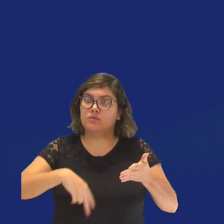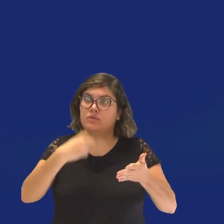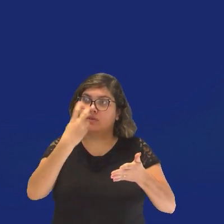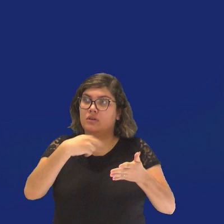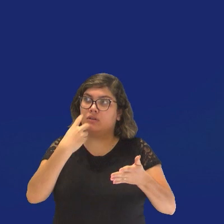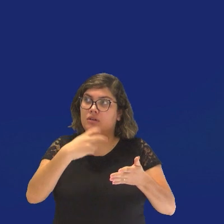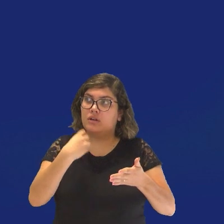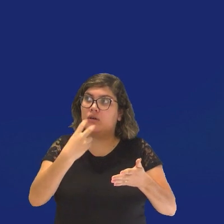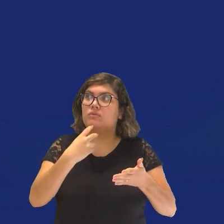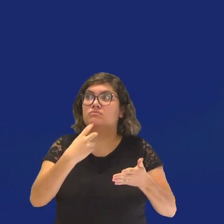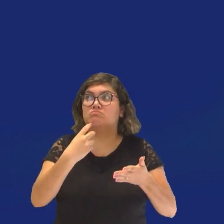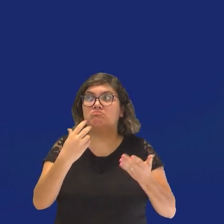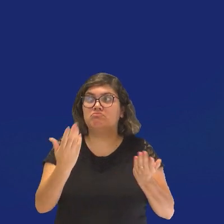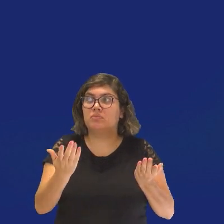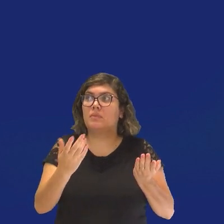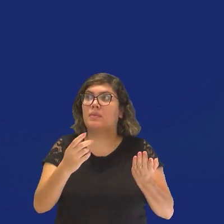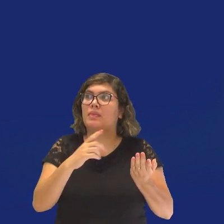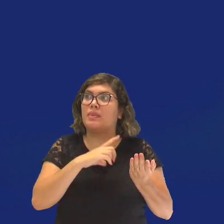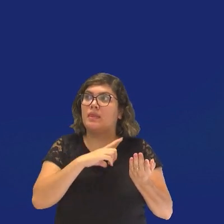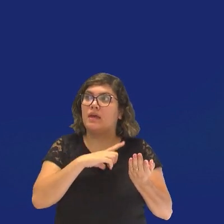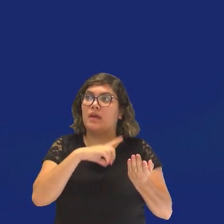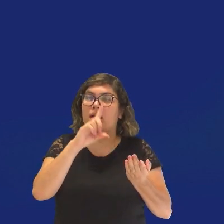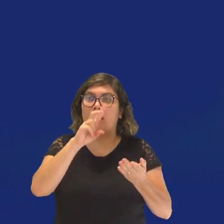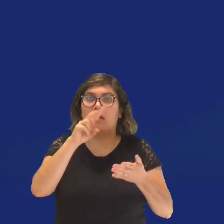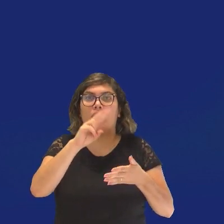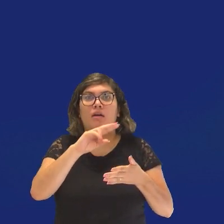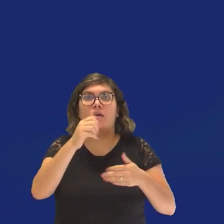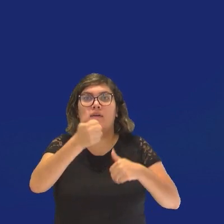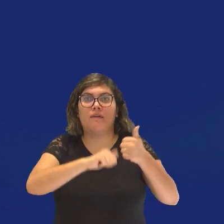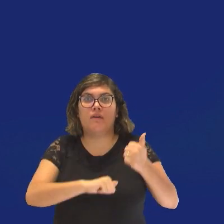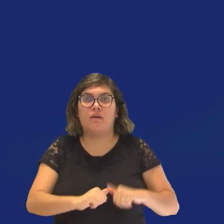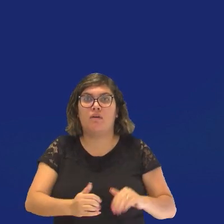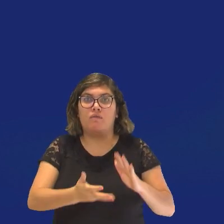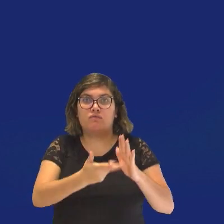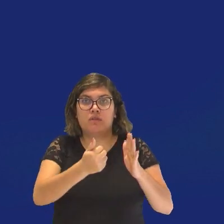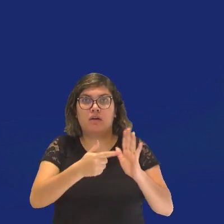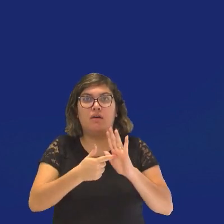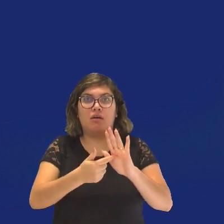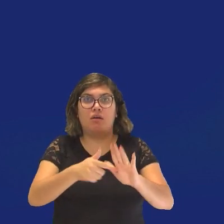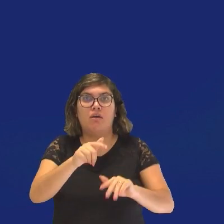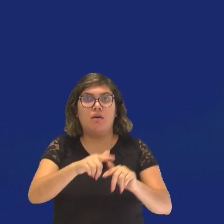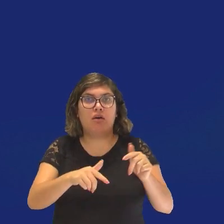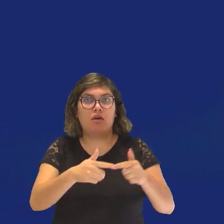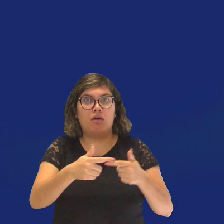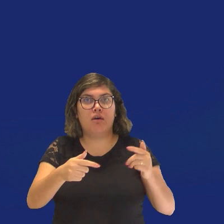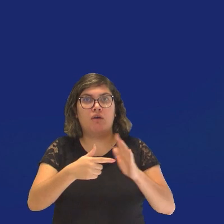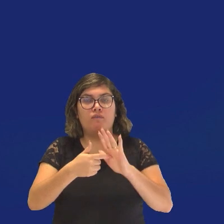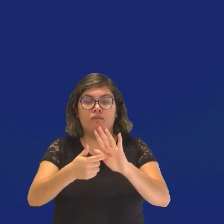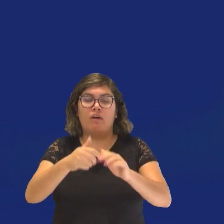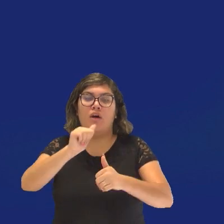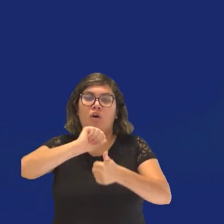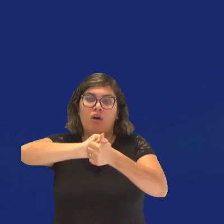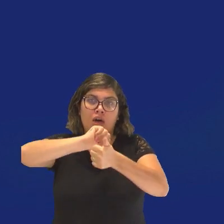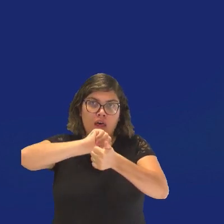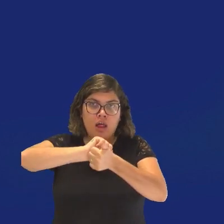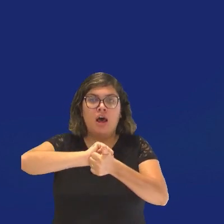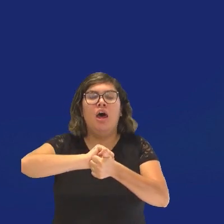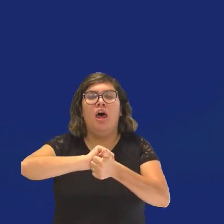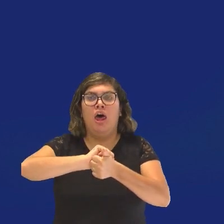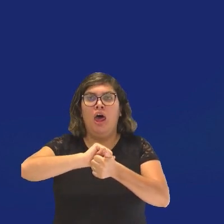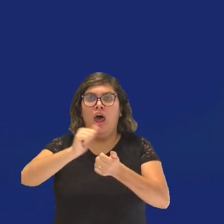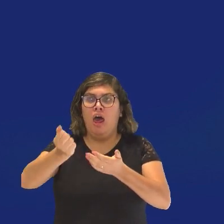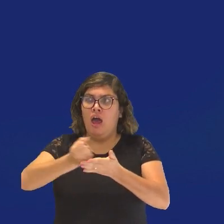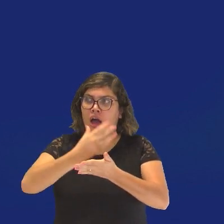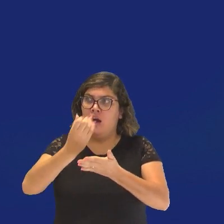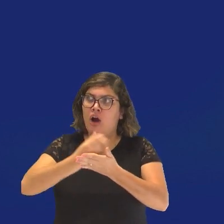Anthony. A avaliação de fluência, ela oferece um importante instrumento de aferição da qualidade da alfabetização. E como é que funciona